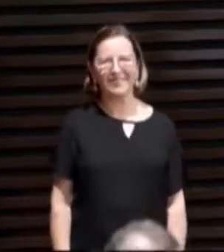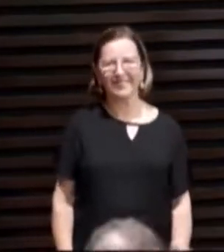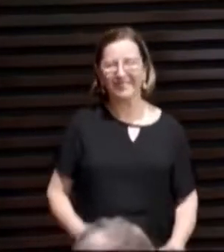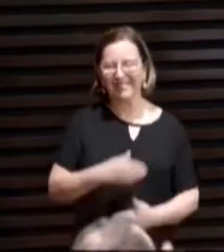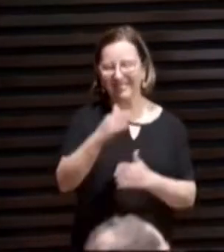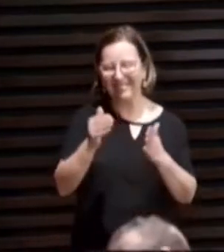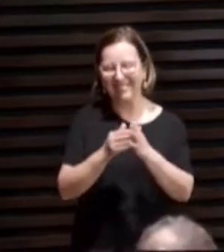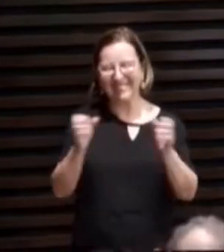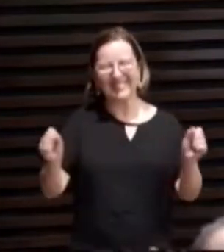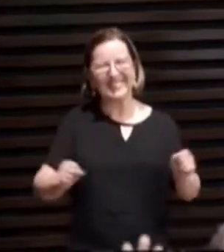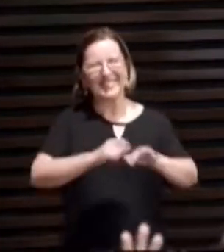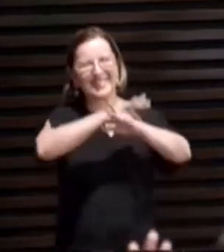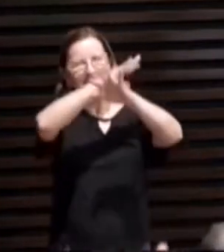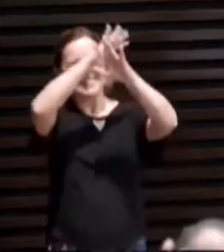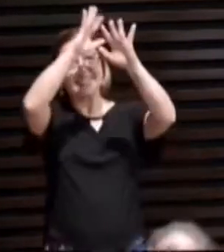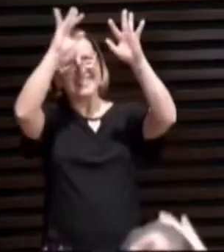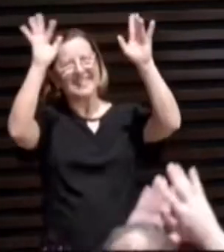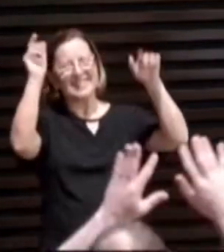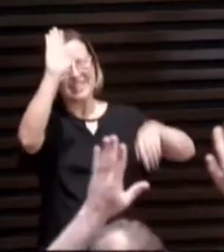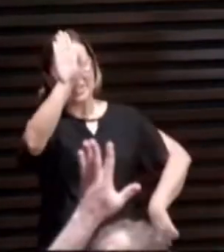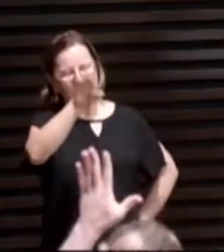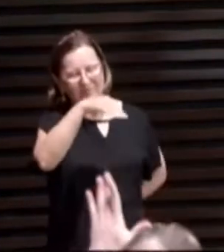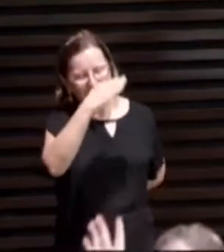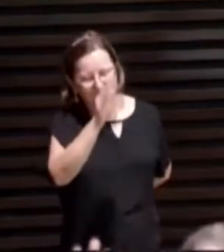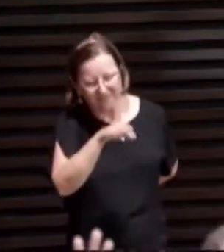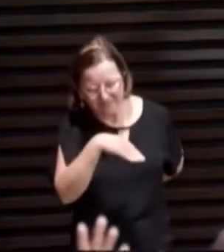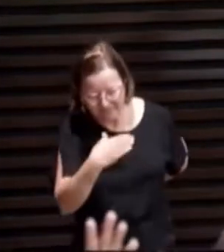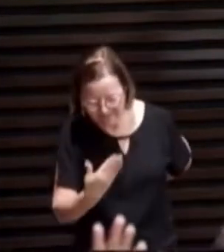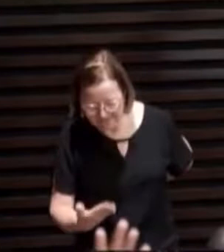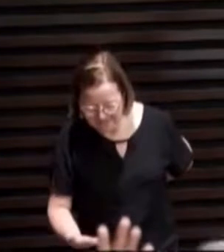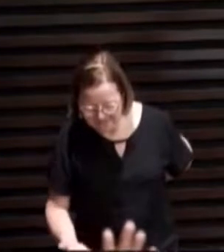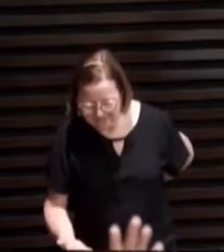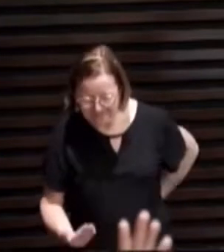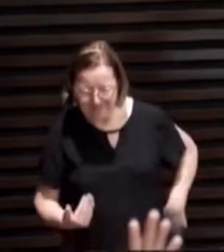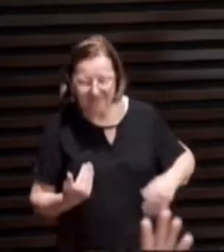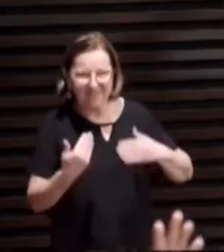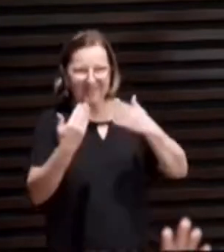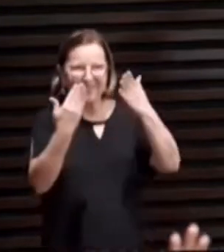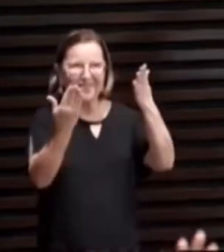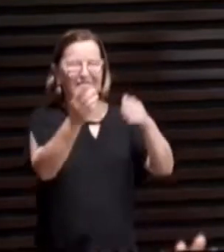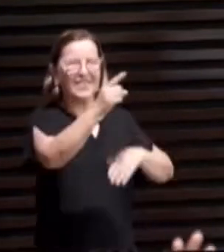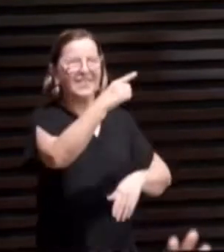toda glória e honra seja ao nosso